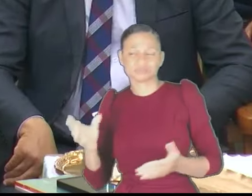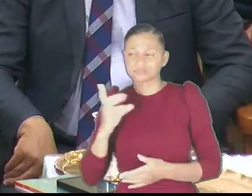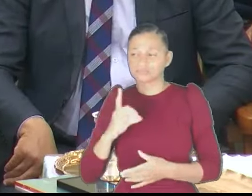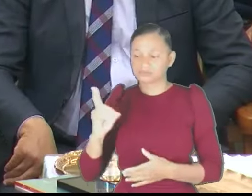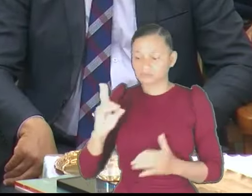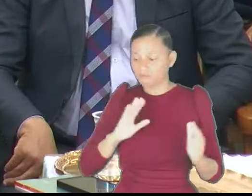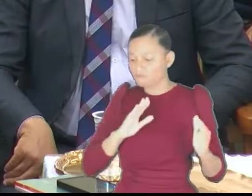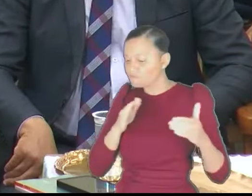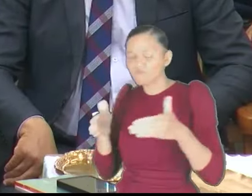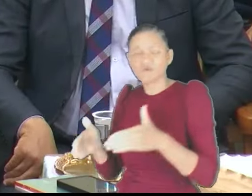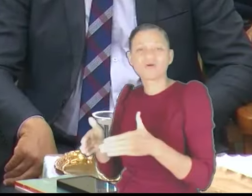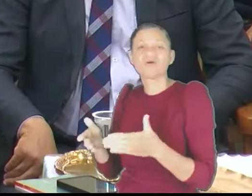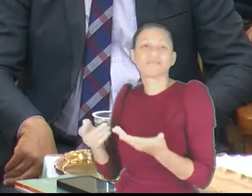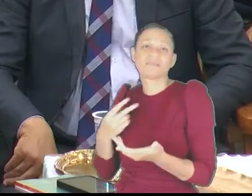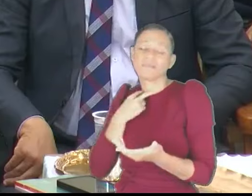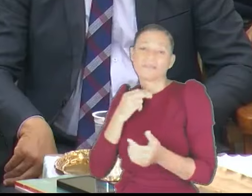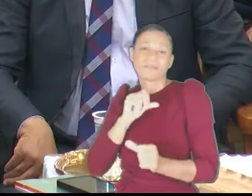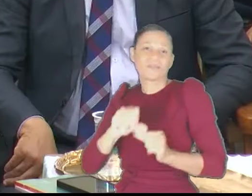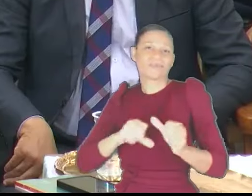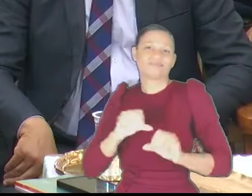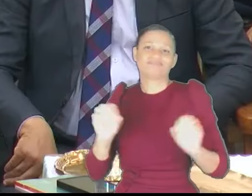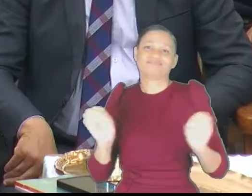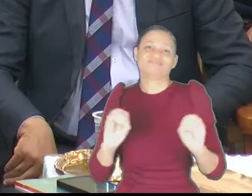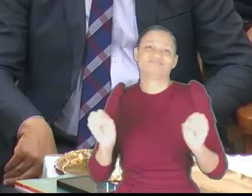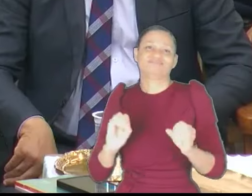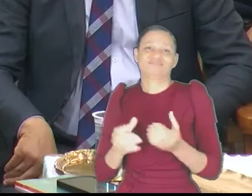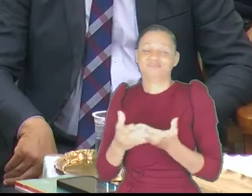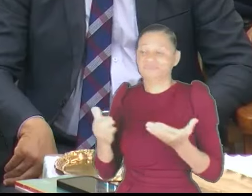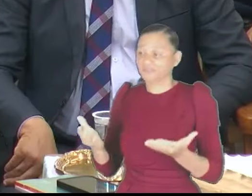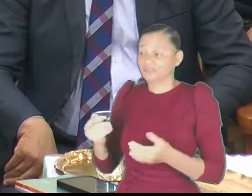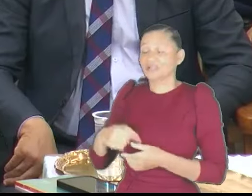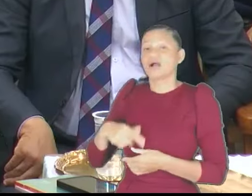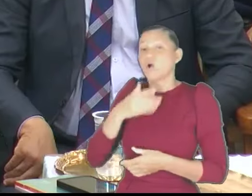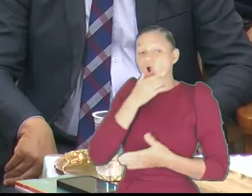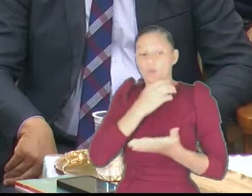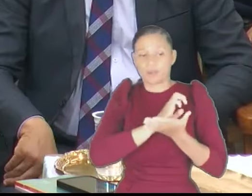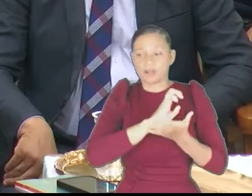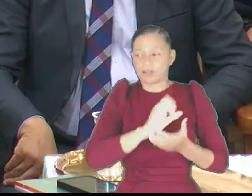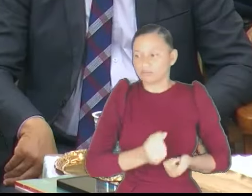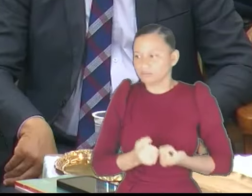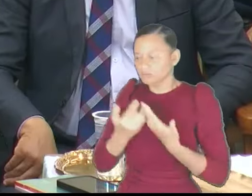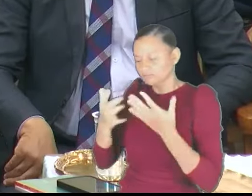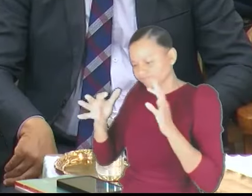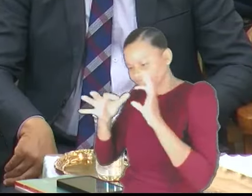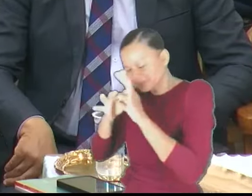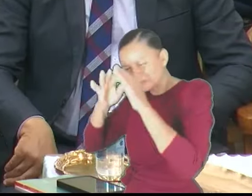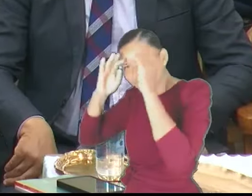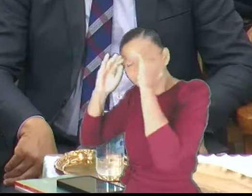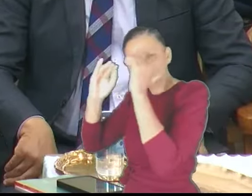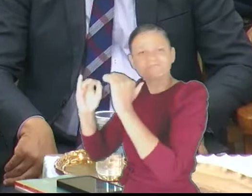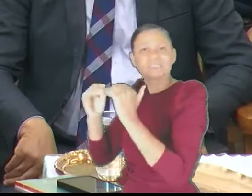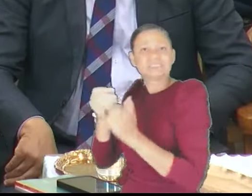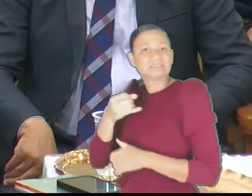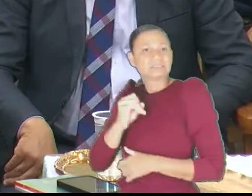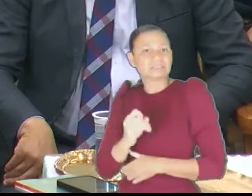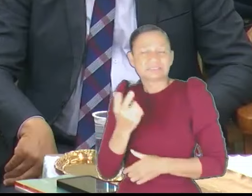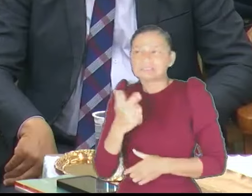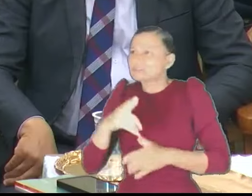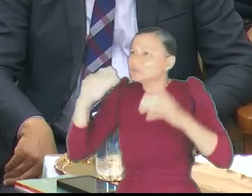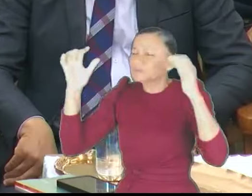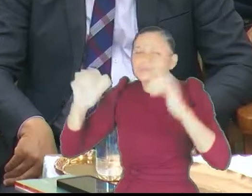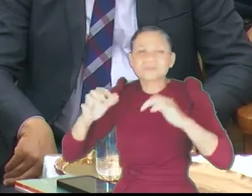Elias porque a mensagem não pode ser mudada. Elias entregou uma palavra que ele estava comprometido nela. Porque se não vai ter chuva, não vai